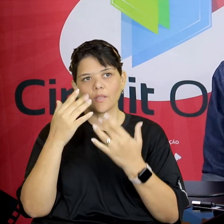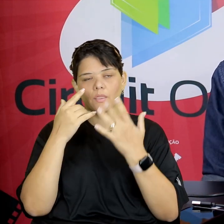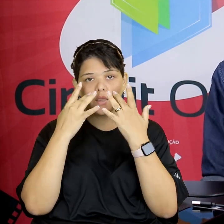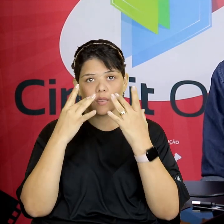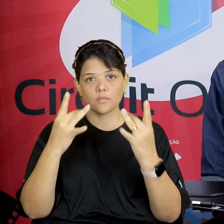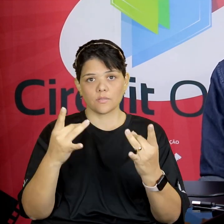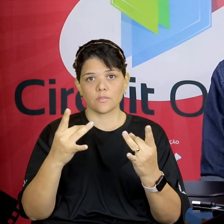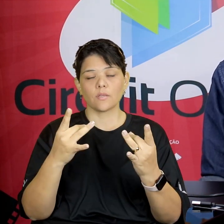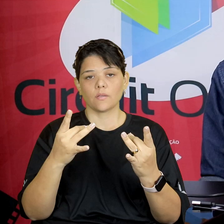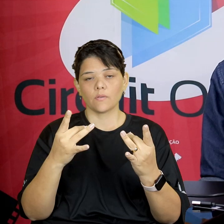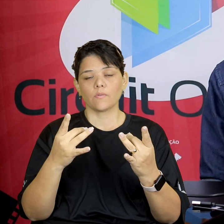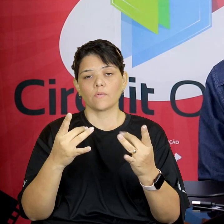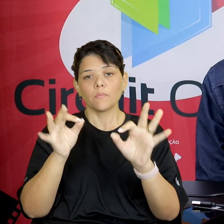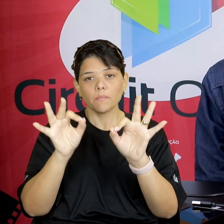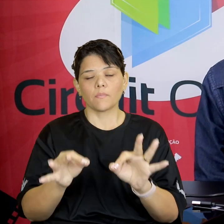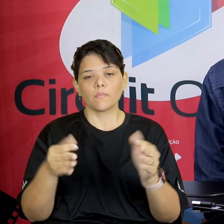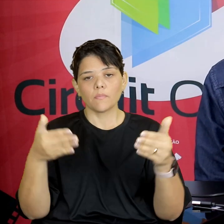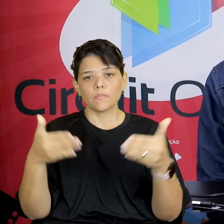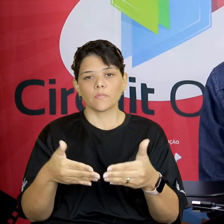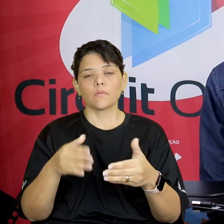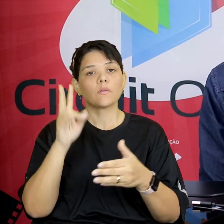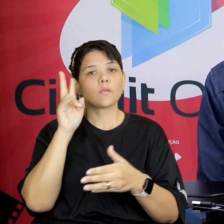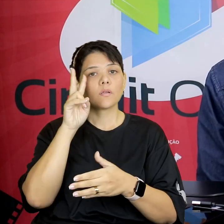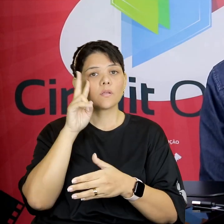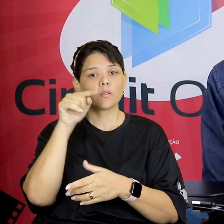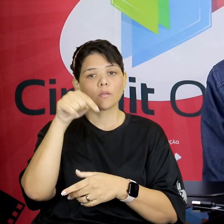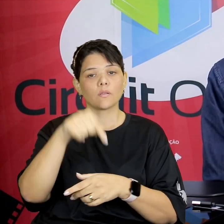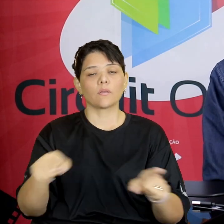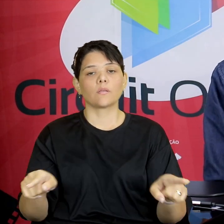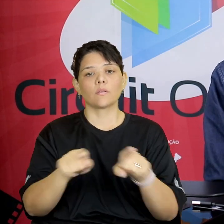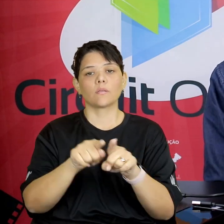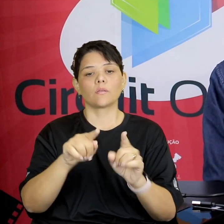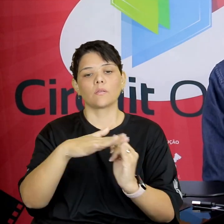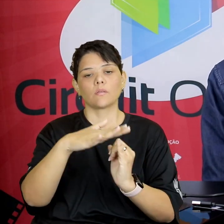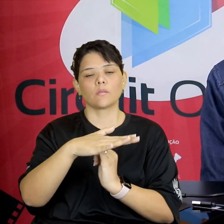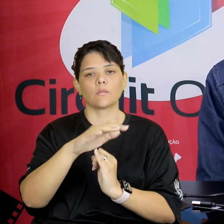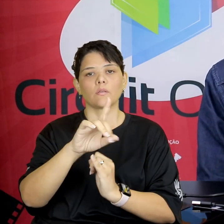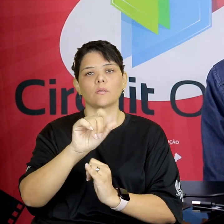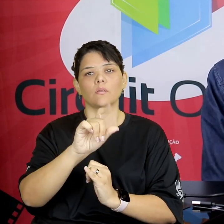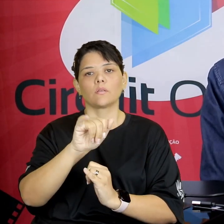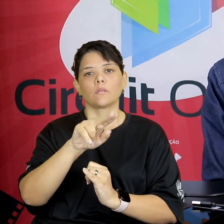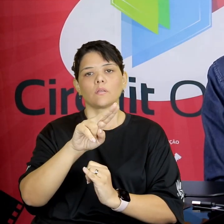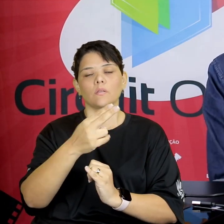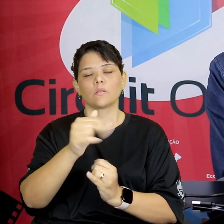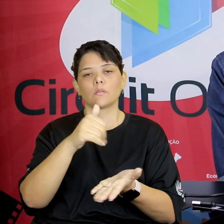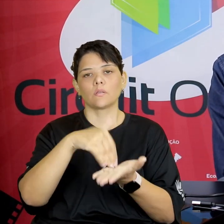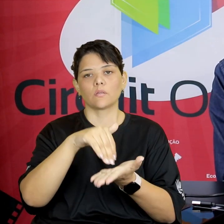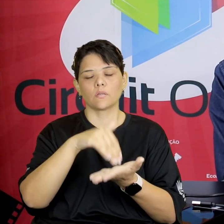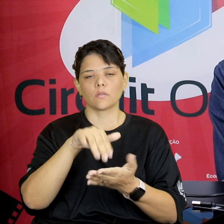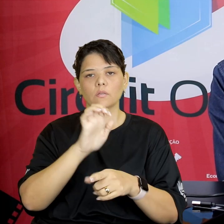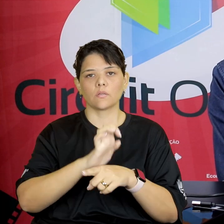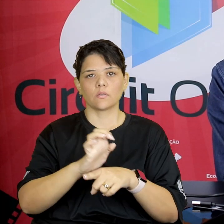pela participação, foi perfeita. Lembrando que essa é uma parceria do Instituto Ladain, da Secretaria de Estado